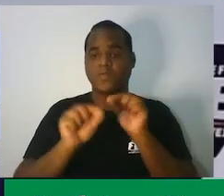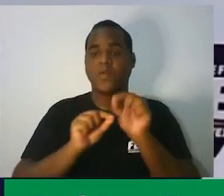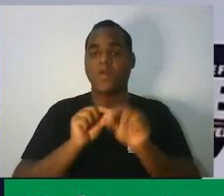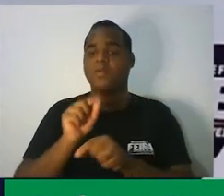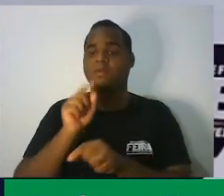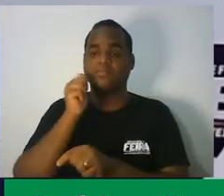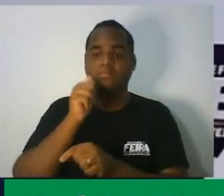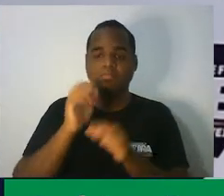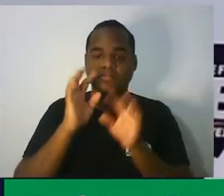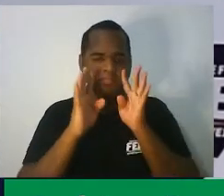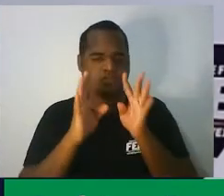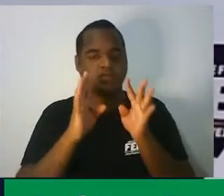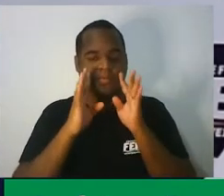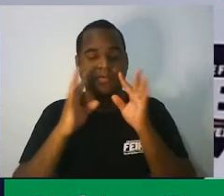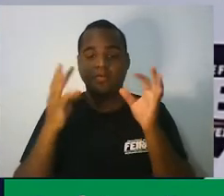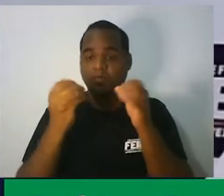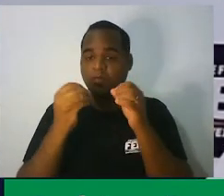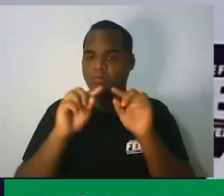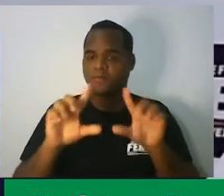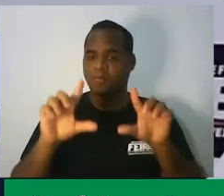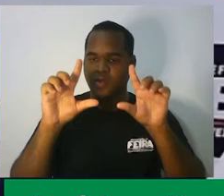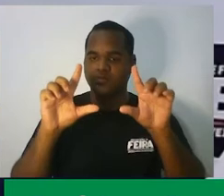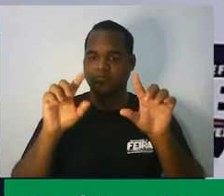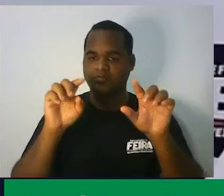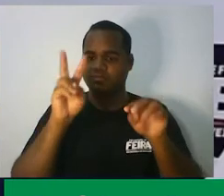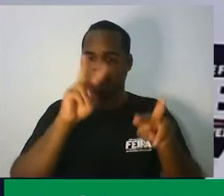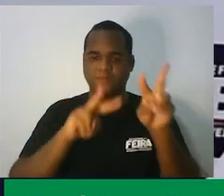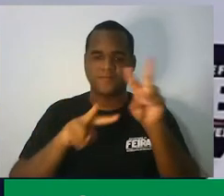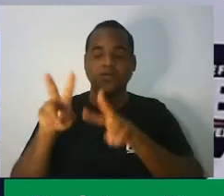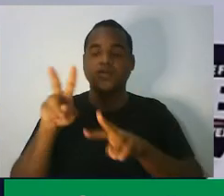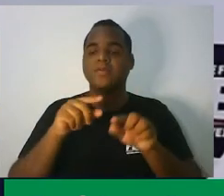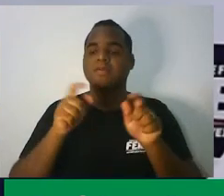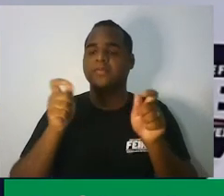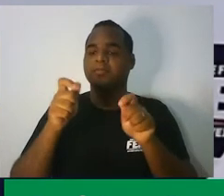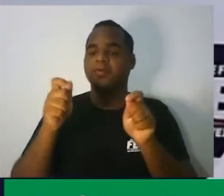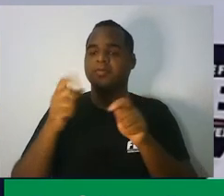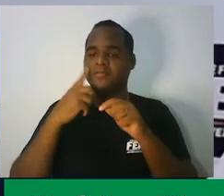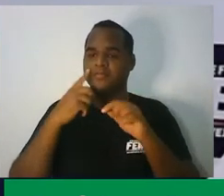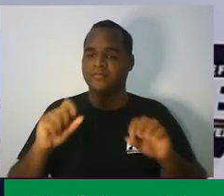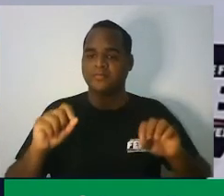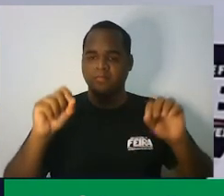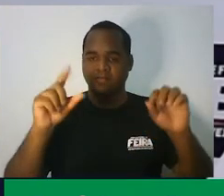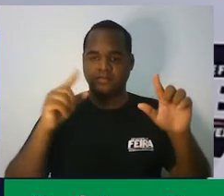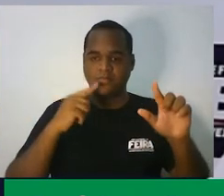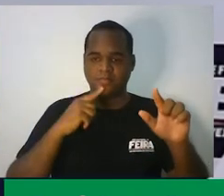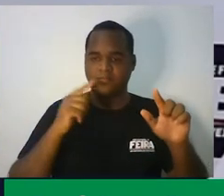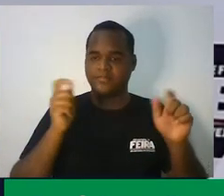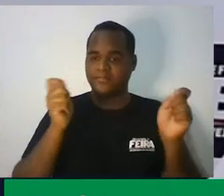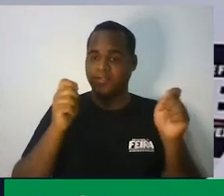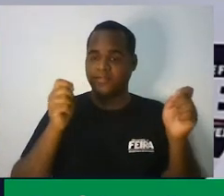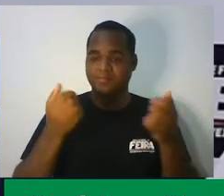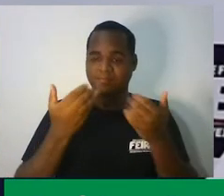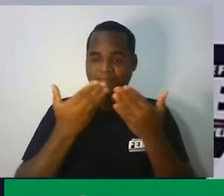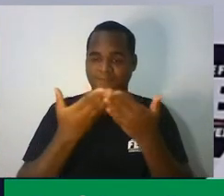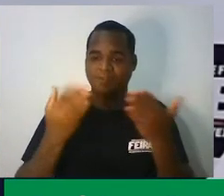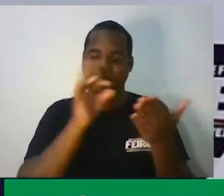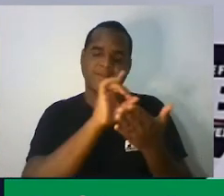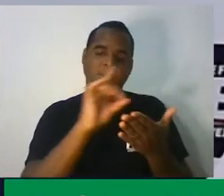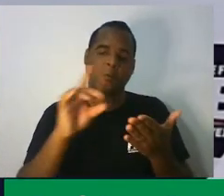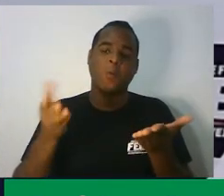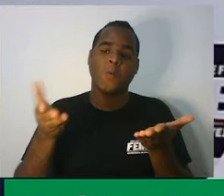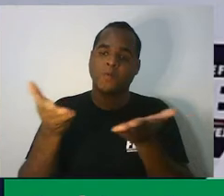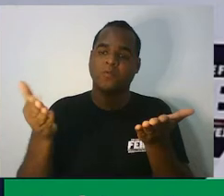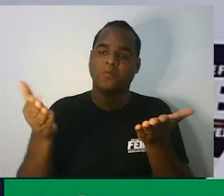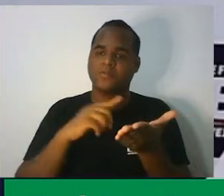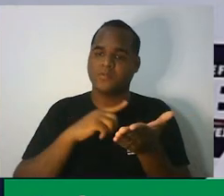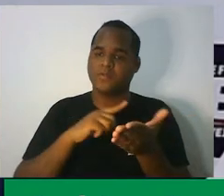atenta ao nosso quadro virtual que eu vou compartilhar com você agorinha. Vai aparecer